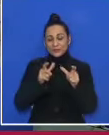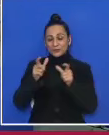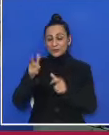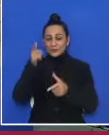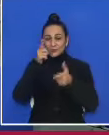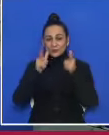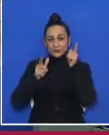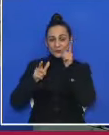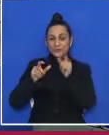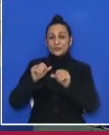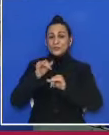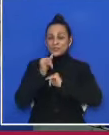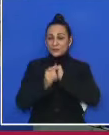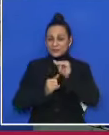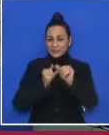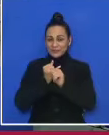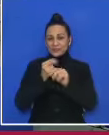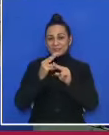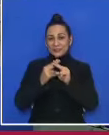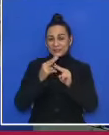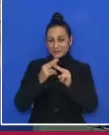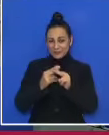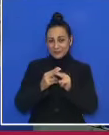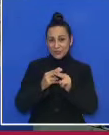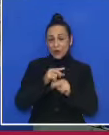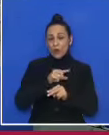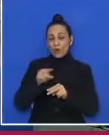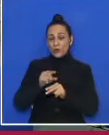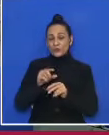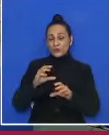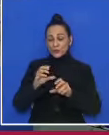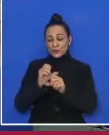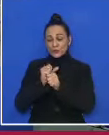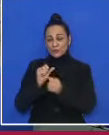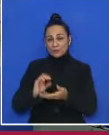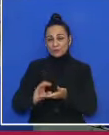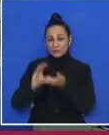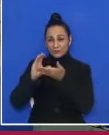página da Caixa na internet. Você poderá saber de onde são as apostas vencedoras ou seu prêmio